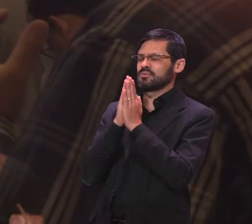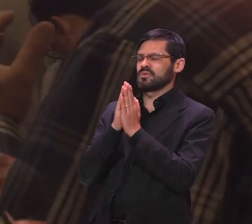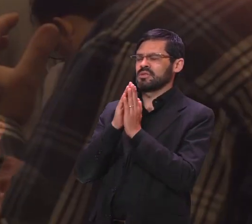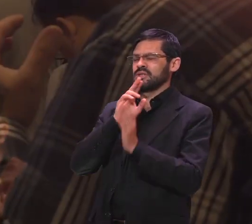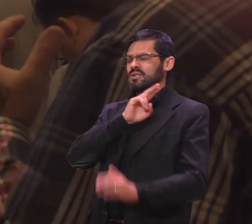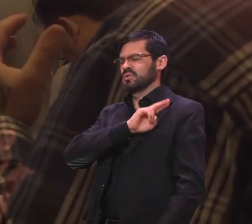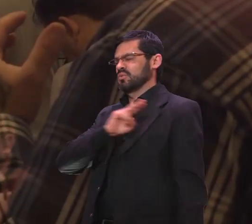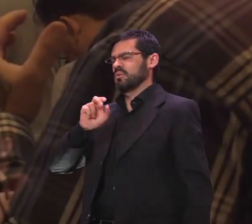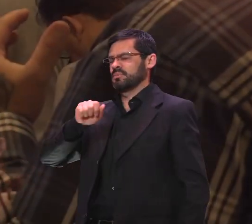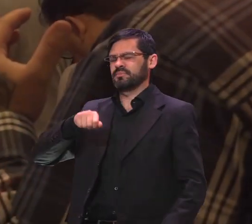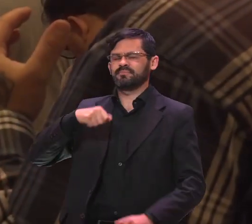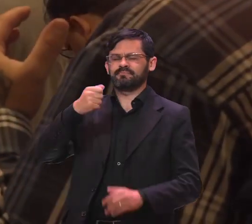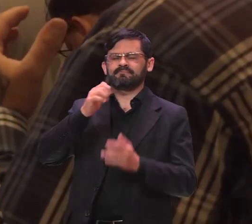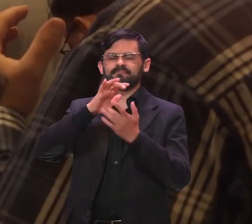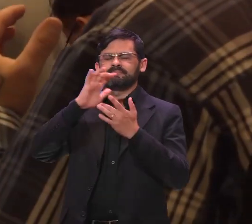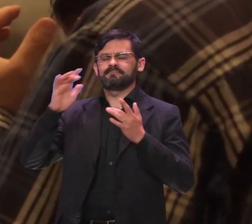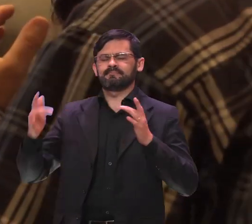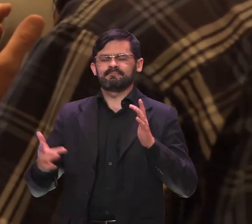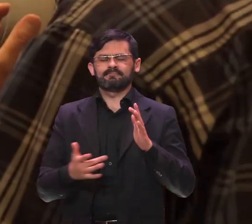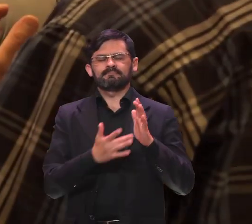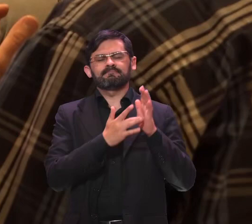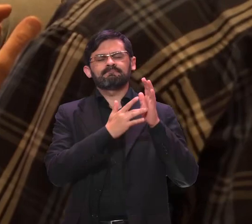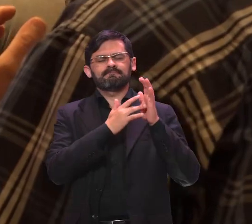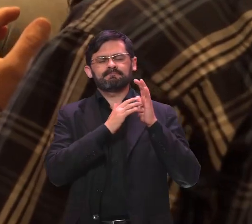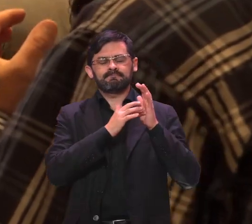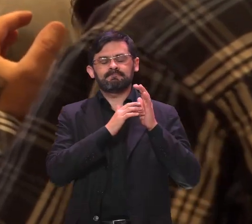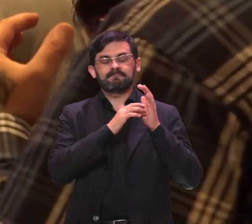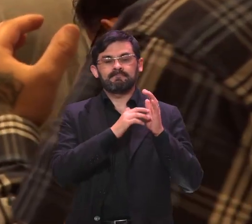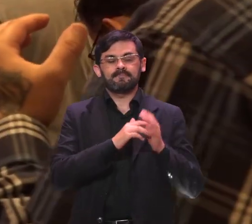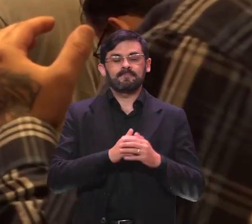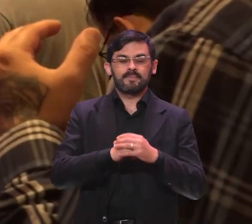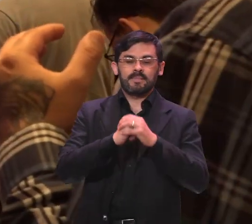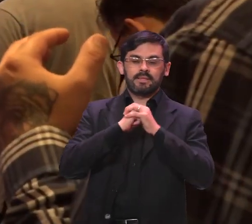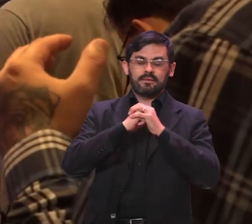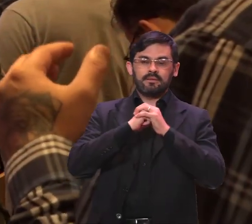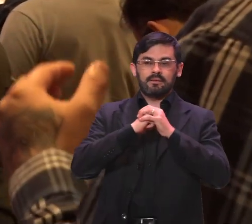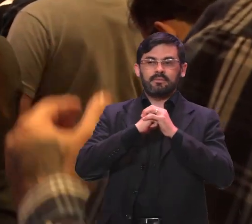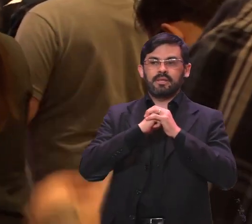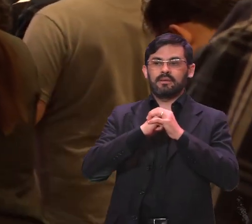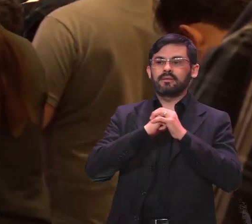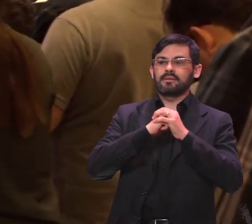em nome de Jesus.